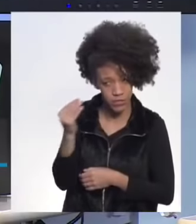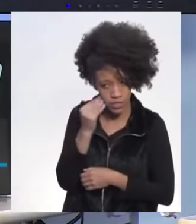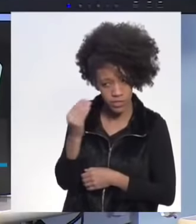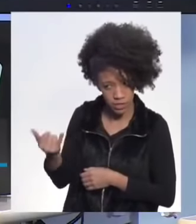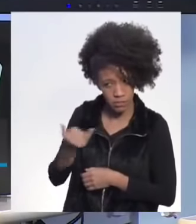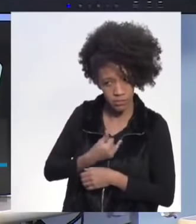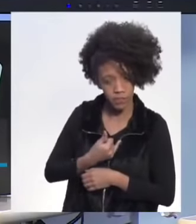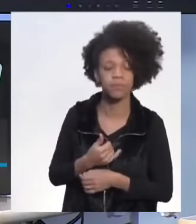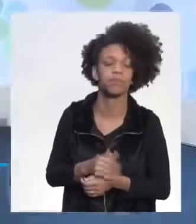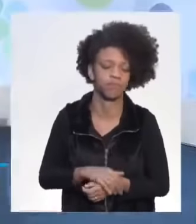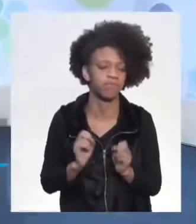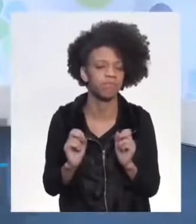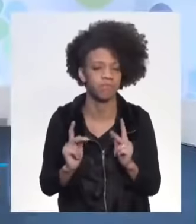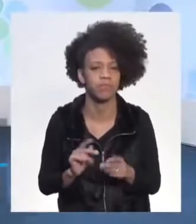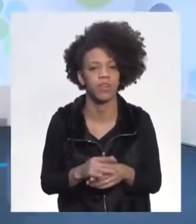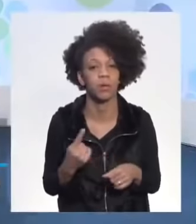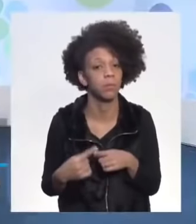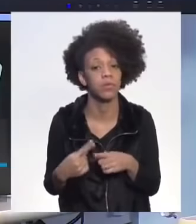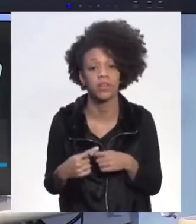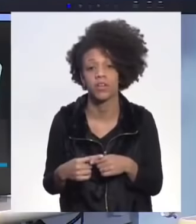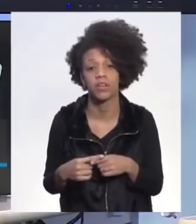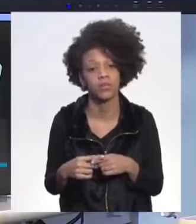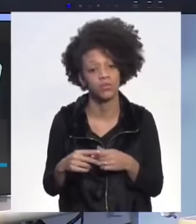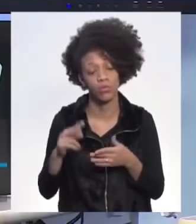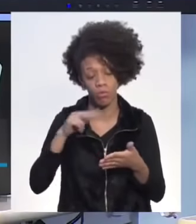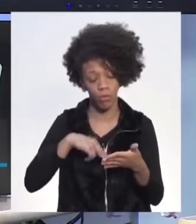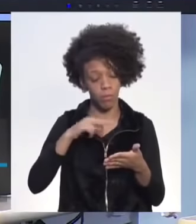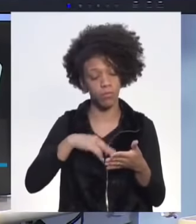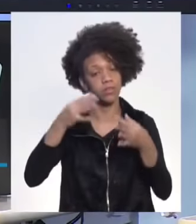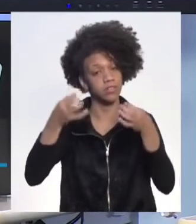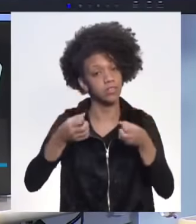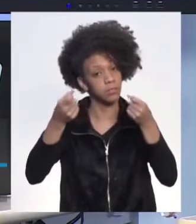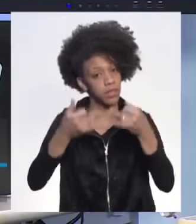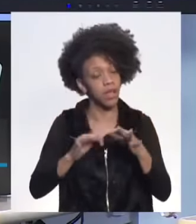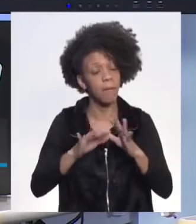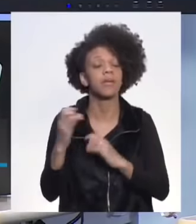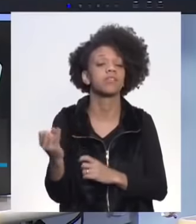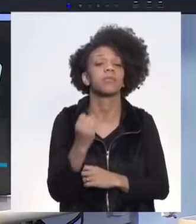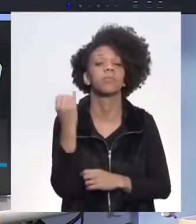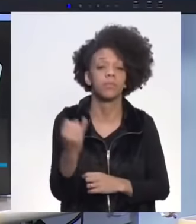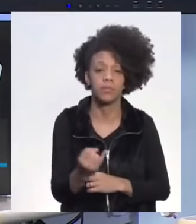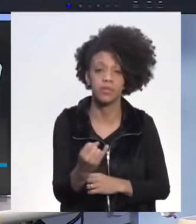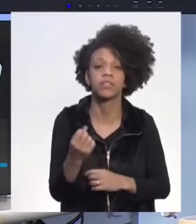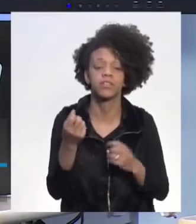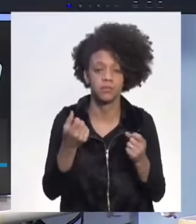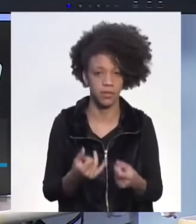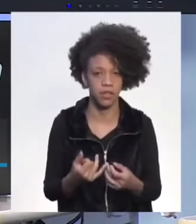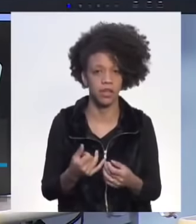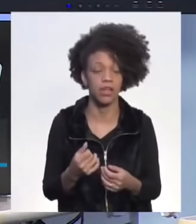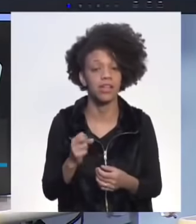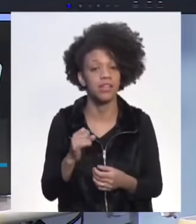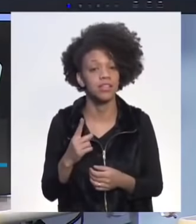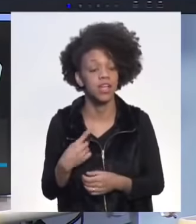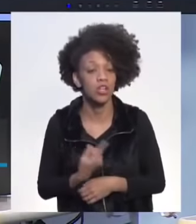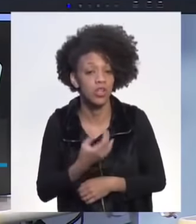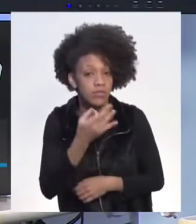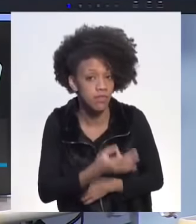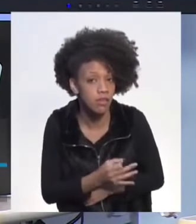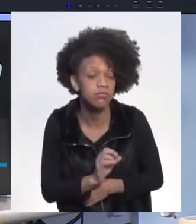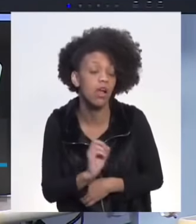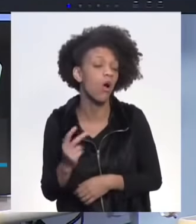conseguir? Tá. Então tá bom, porque eu não coloquei elas aí pra gente reafirmar, mas eu acho importante a gente confirmar se a gente estava certo em relação